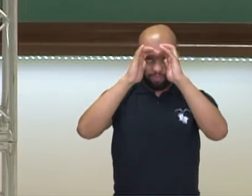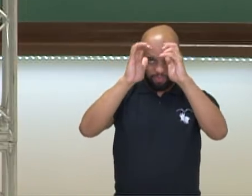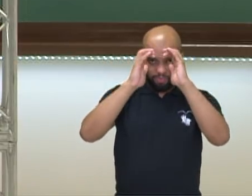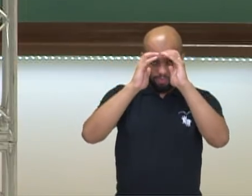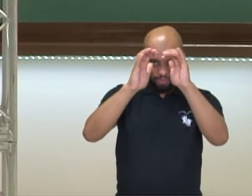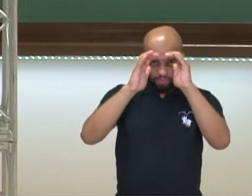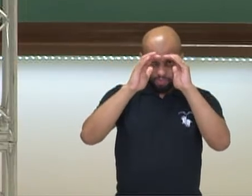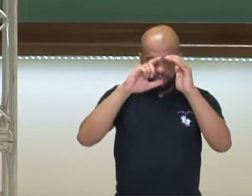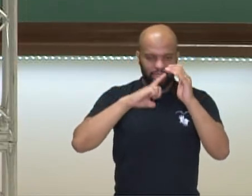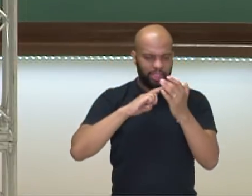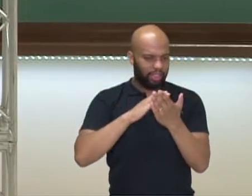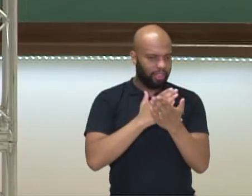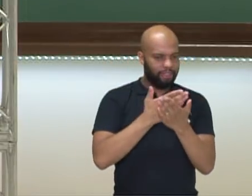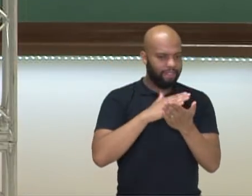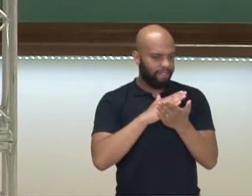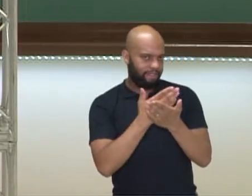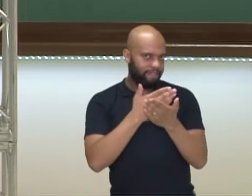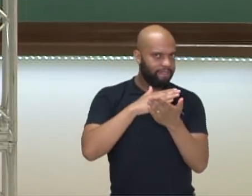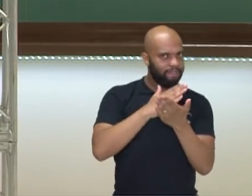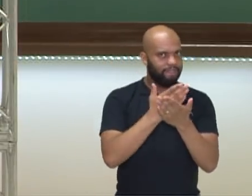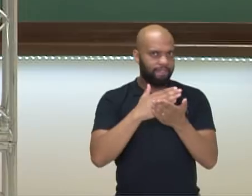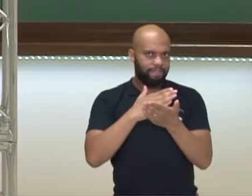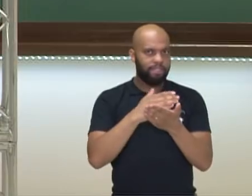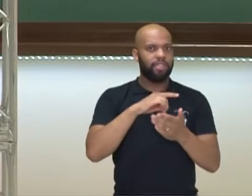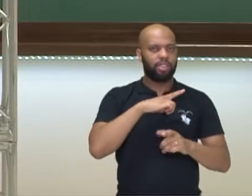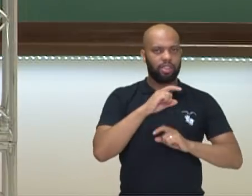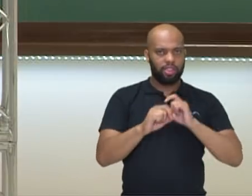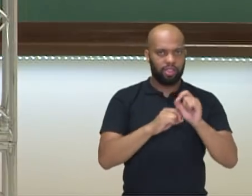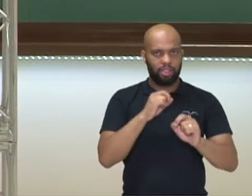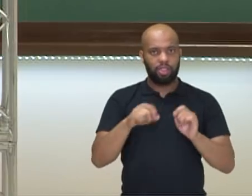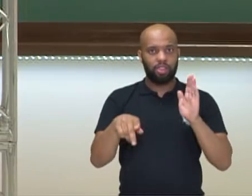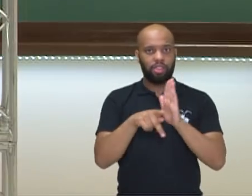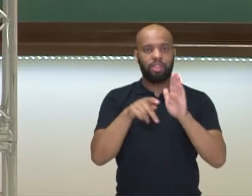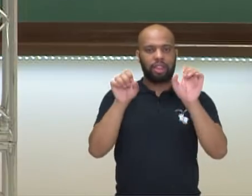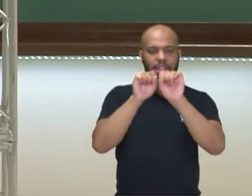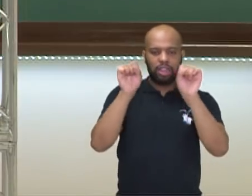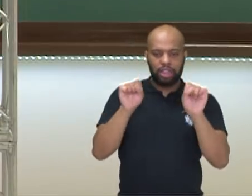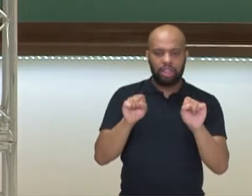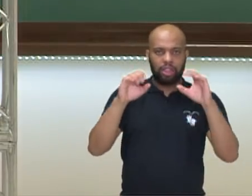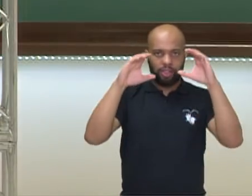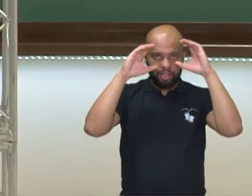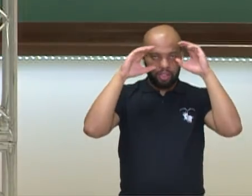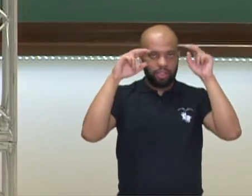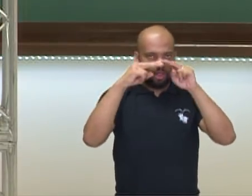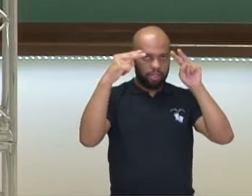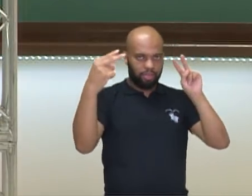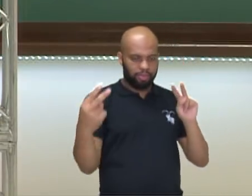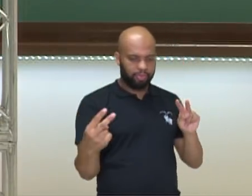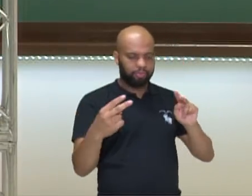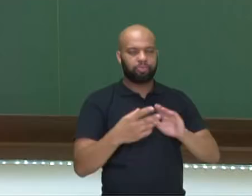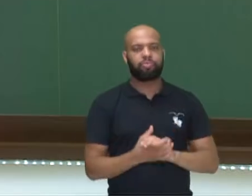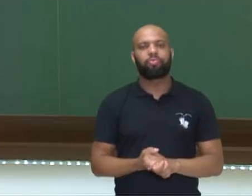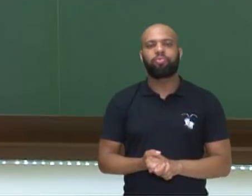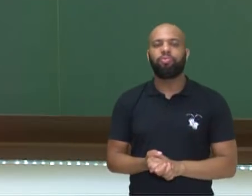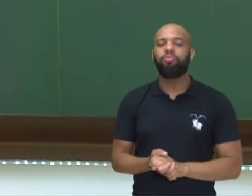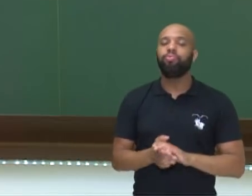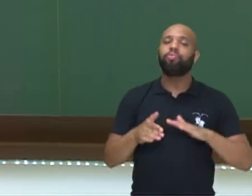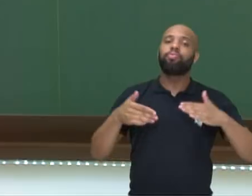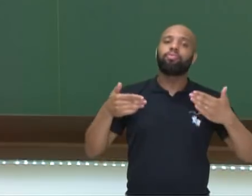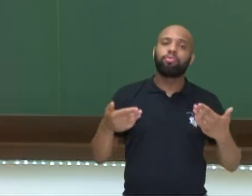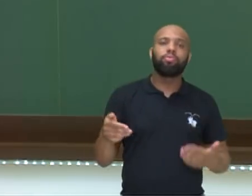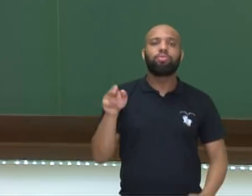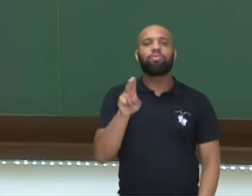sendo enganado pelo software de realidade virtual, ok? E para isso,